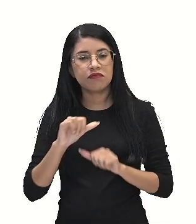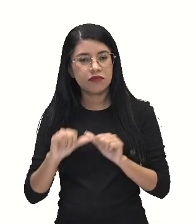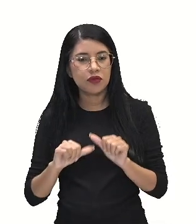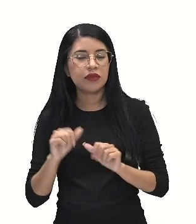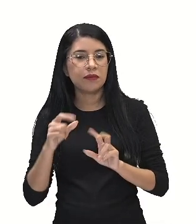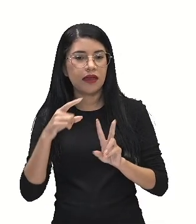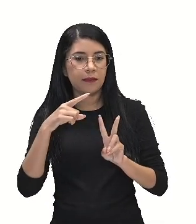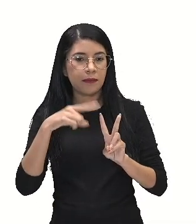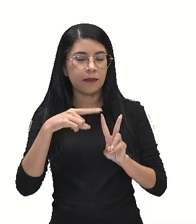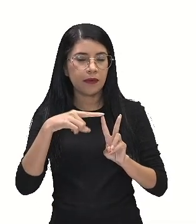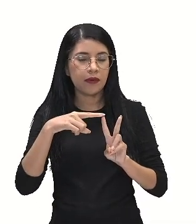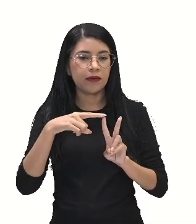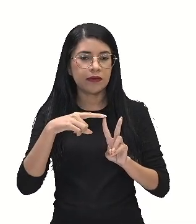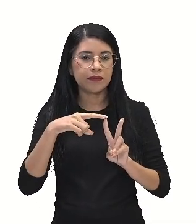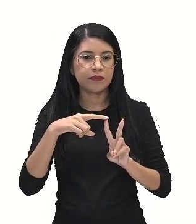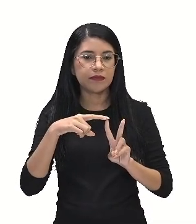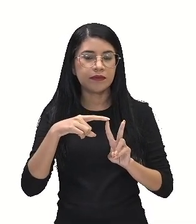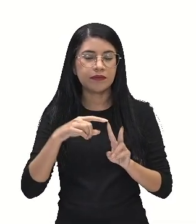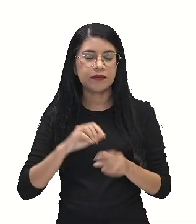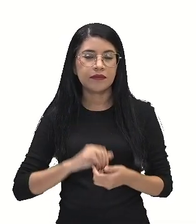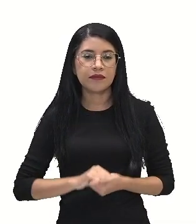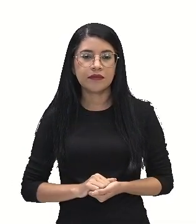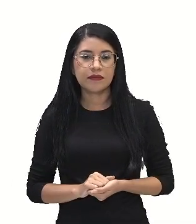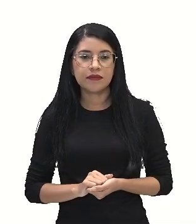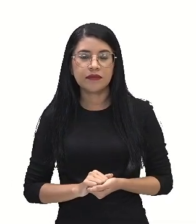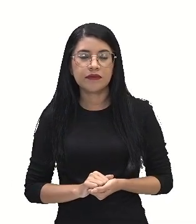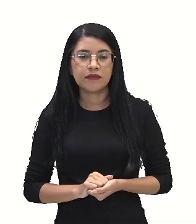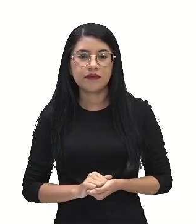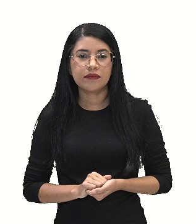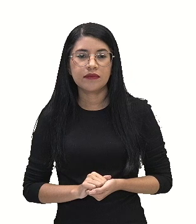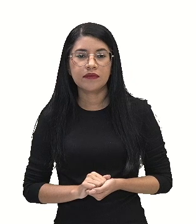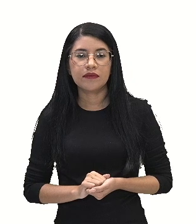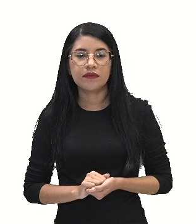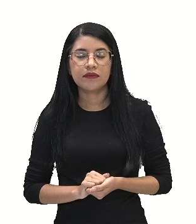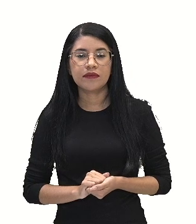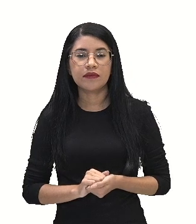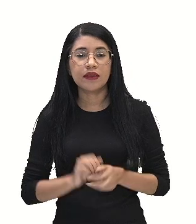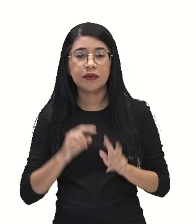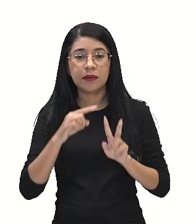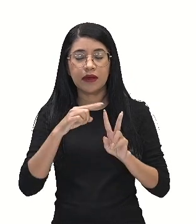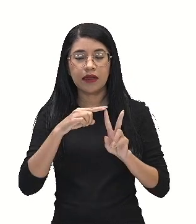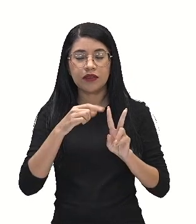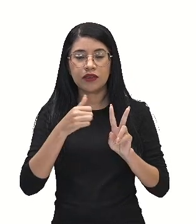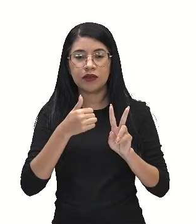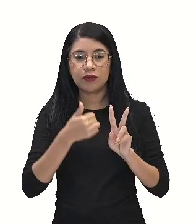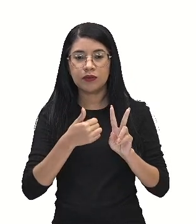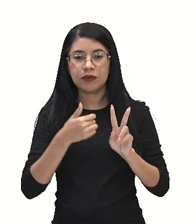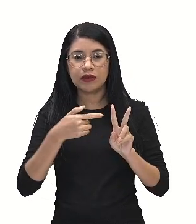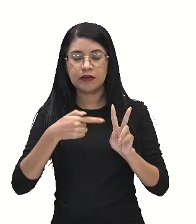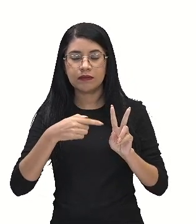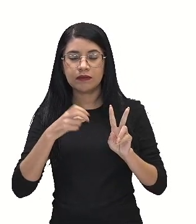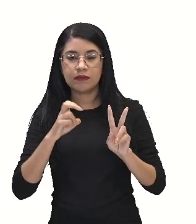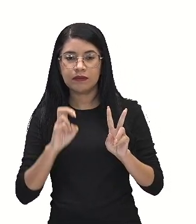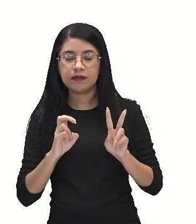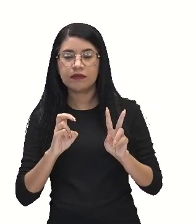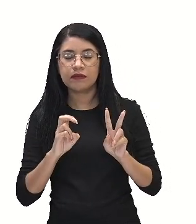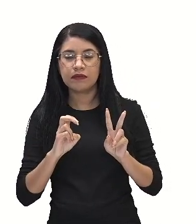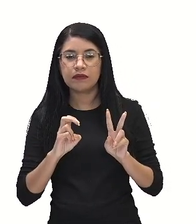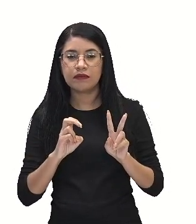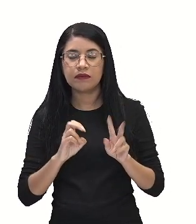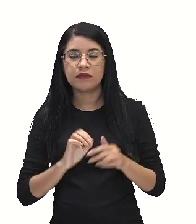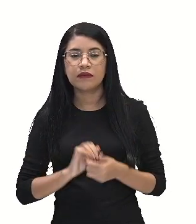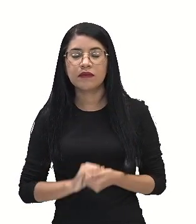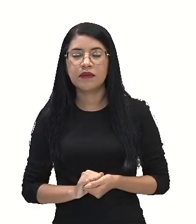em radical. Raiz quadrada de 175, tá? Só